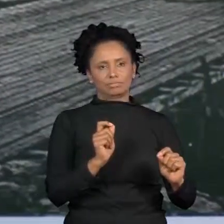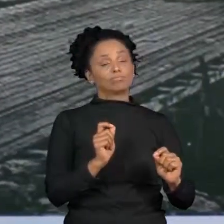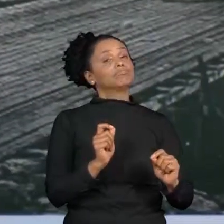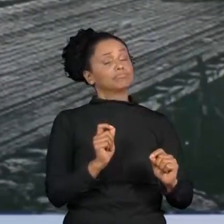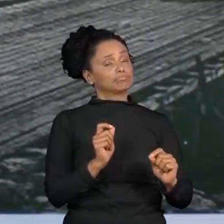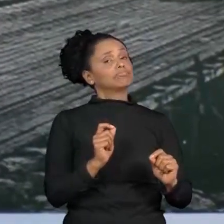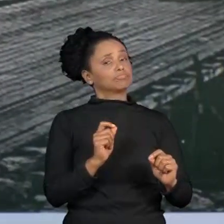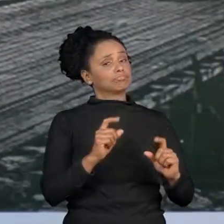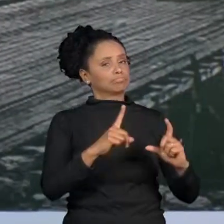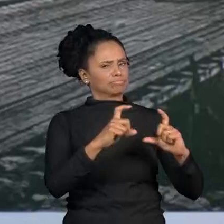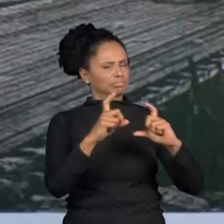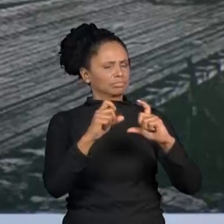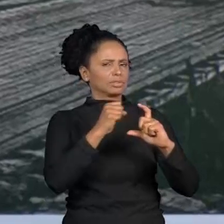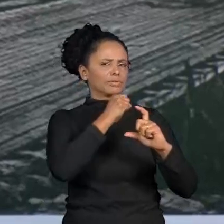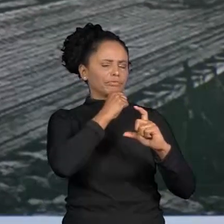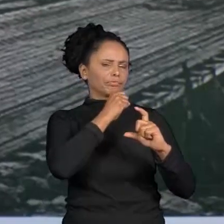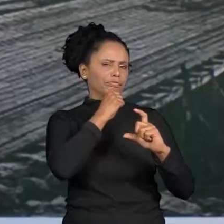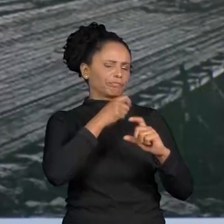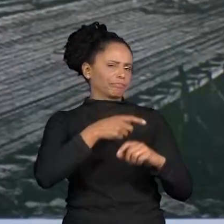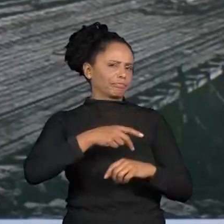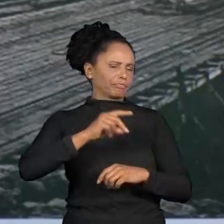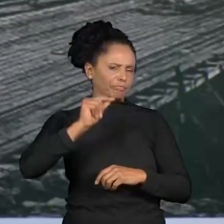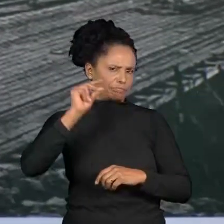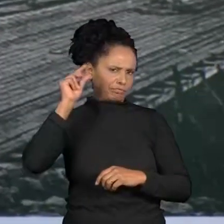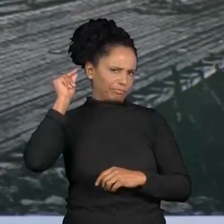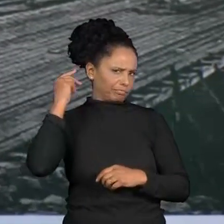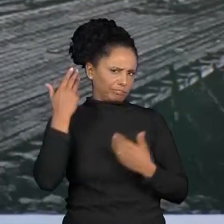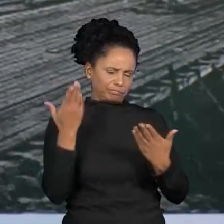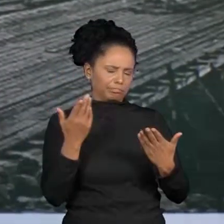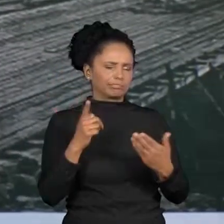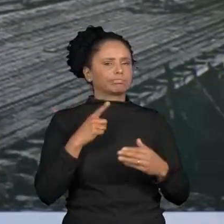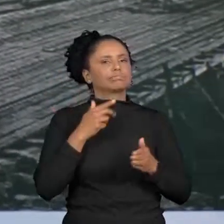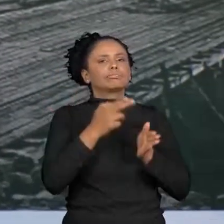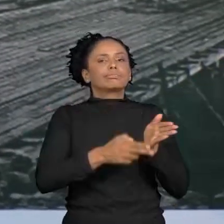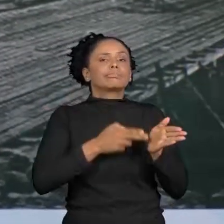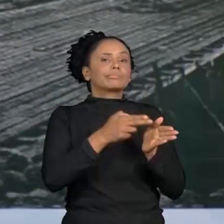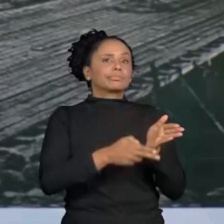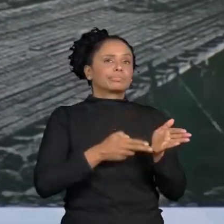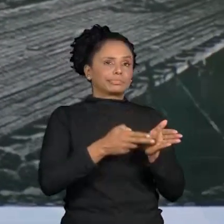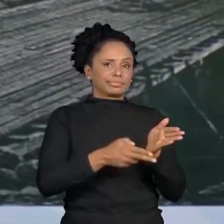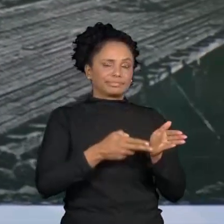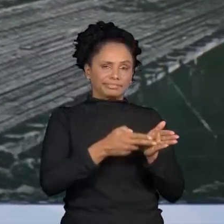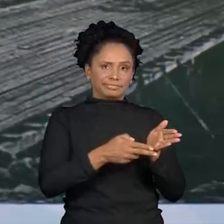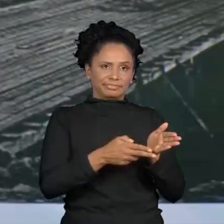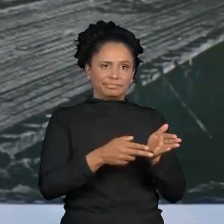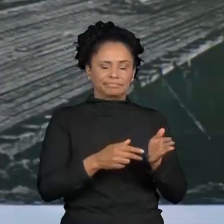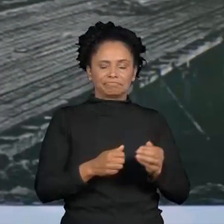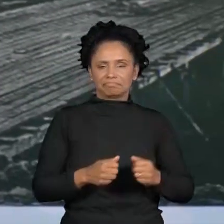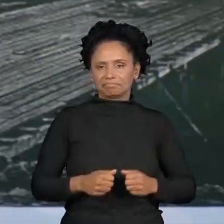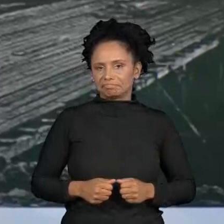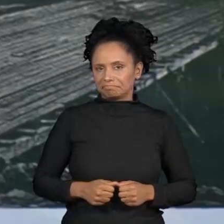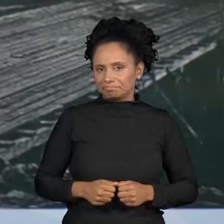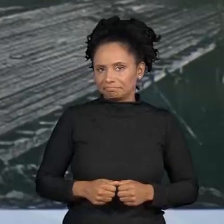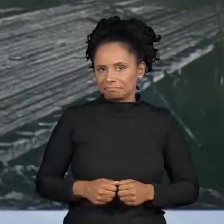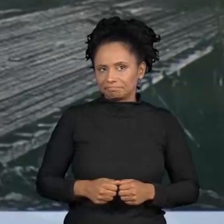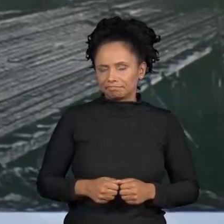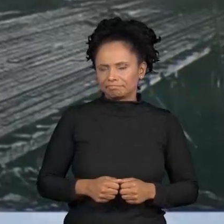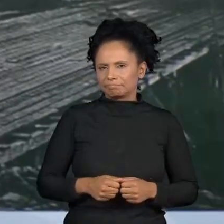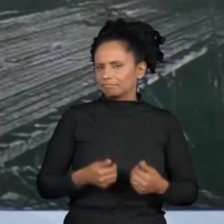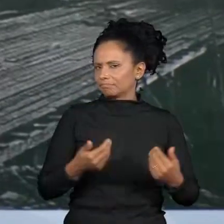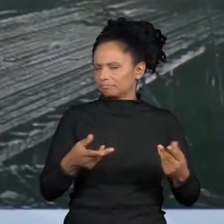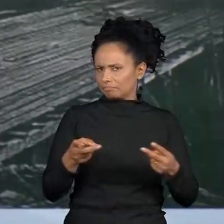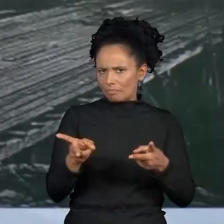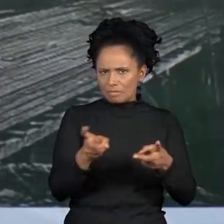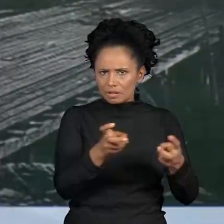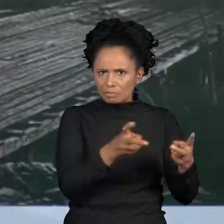é uma fotografia antiga, tem a presença de um trem e provavelmente aí é uma ferrovia. Muito bem. Então a gente já começa